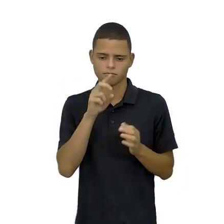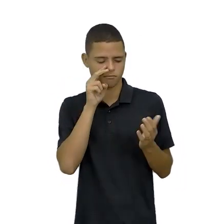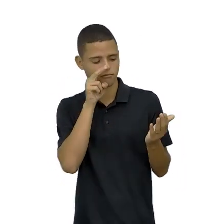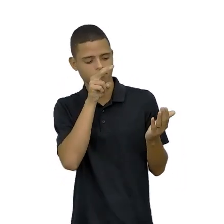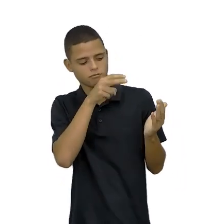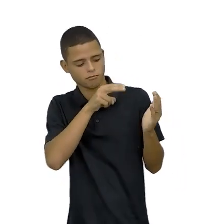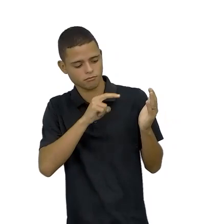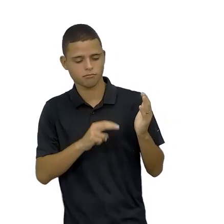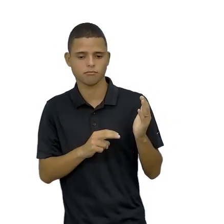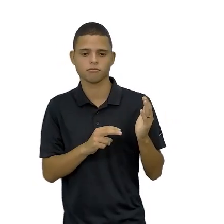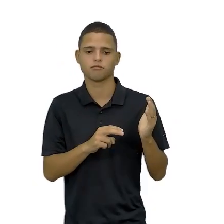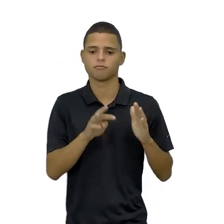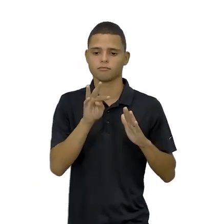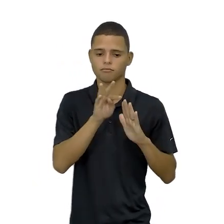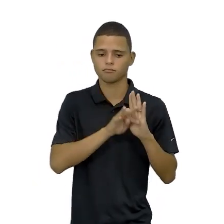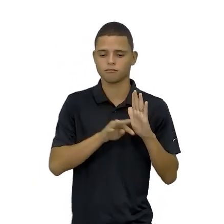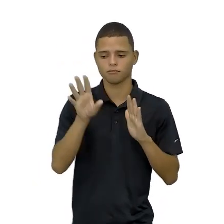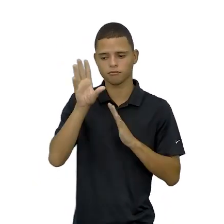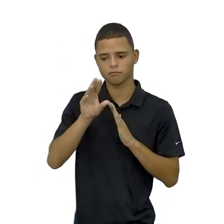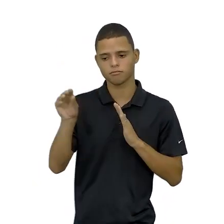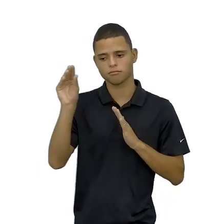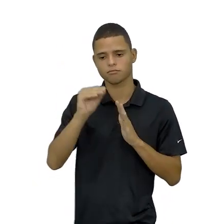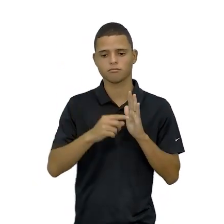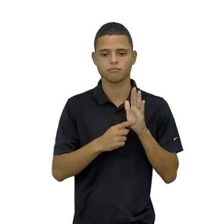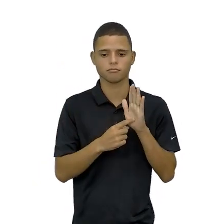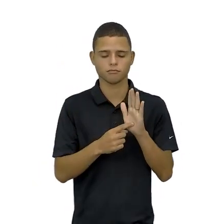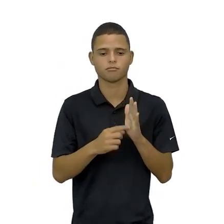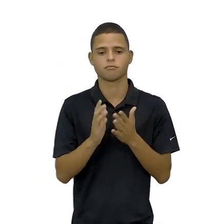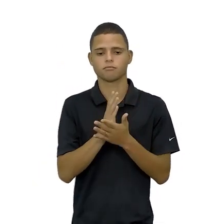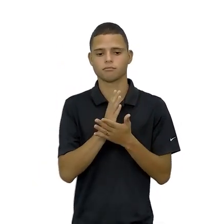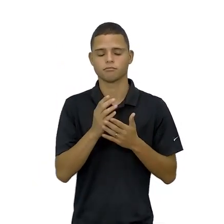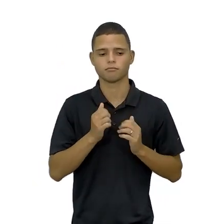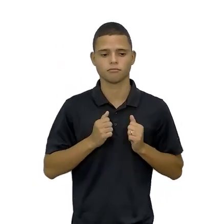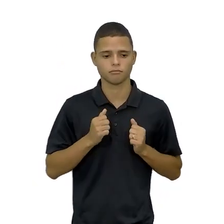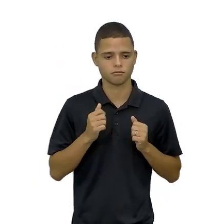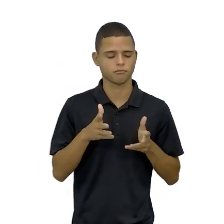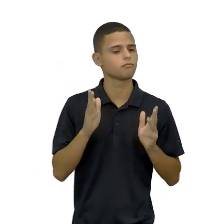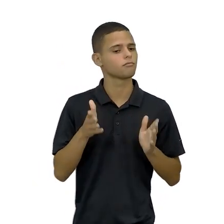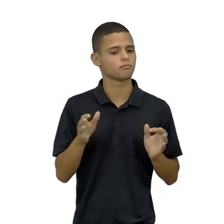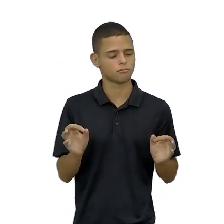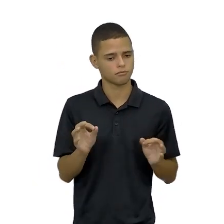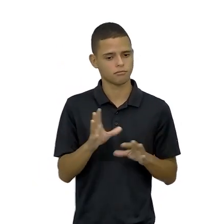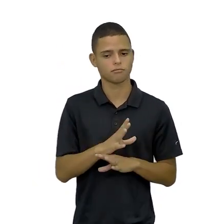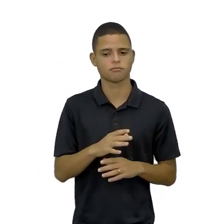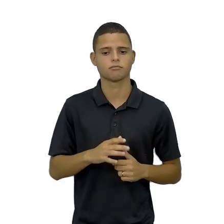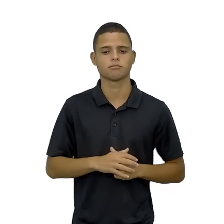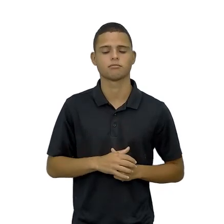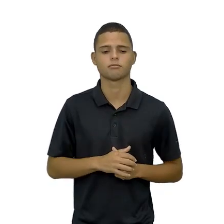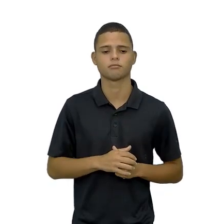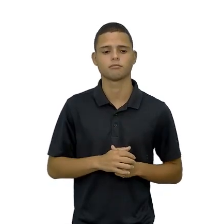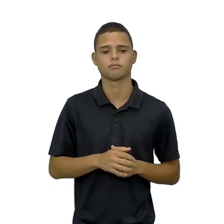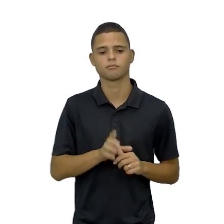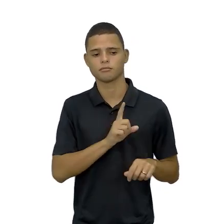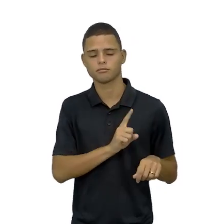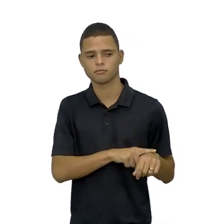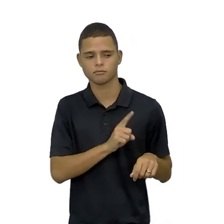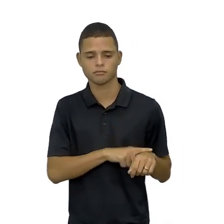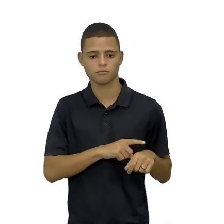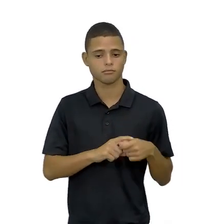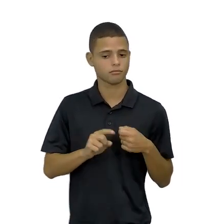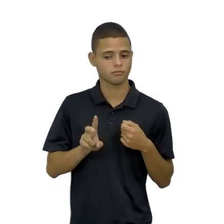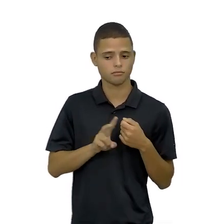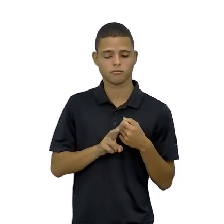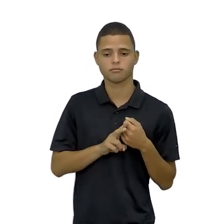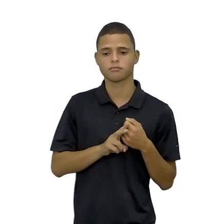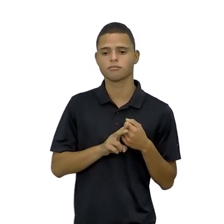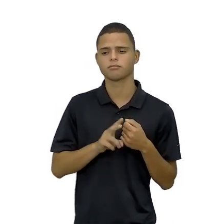texto narrativo indica ações já finalizadas, né? Porque o tempo verbal